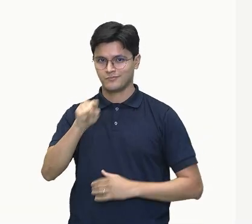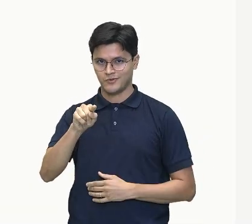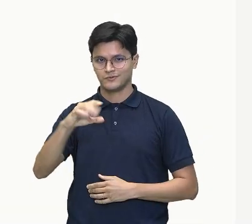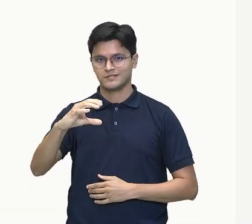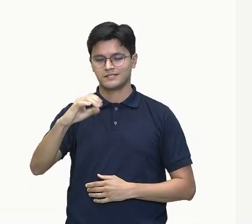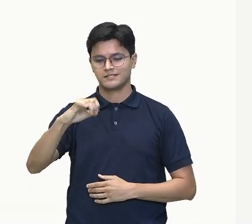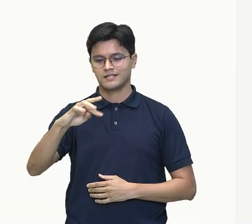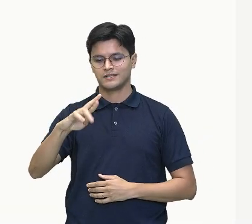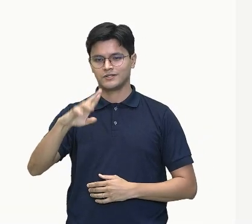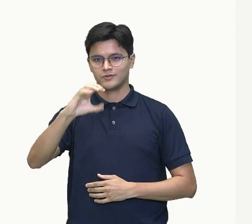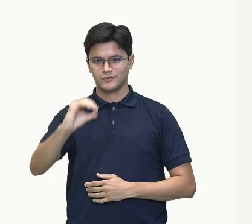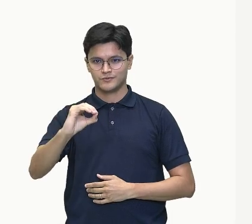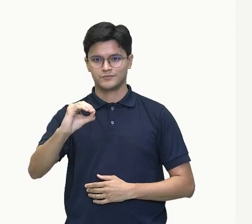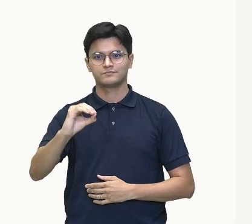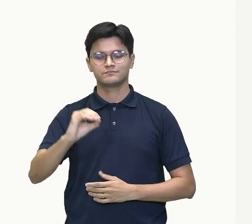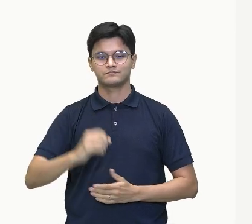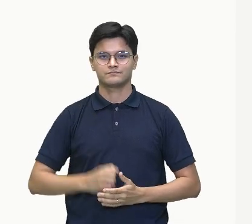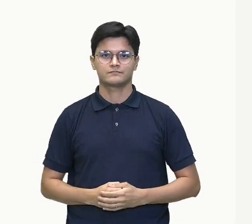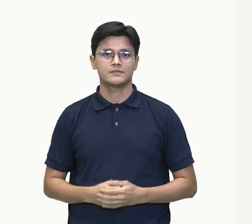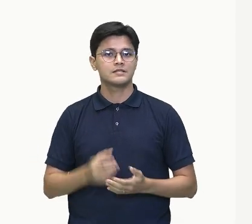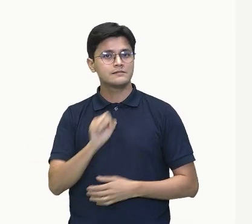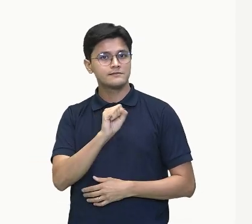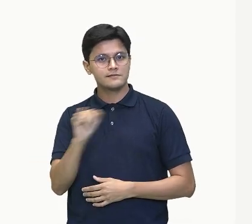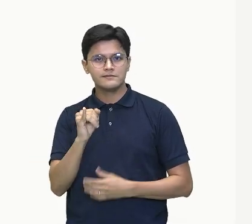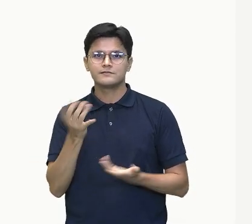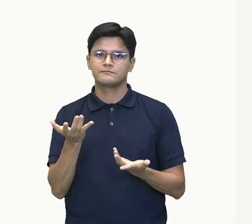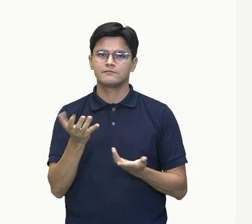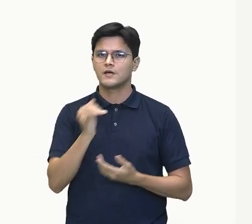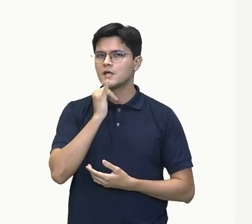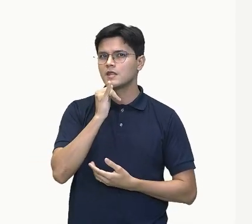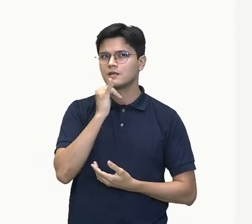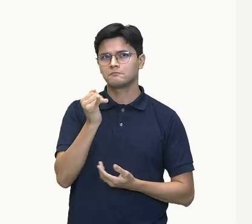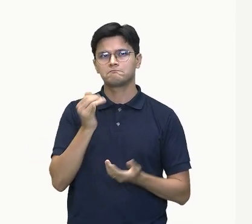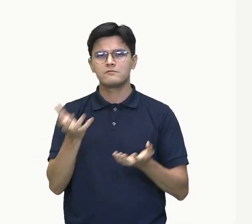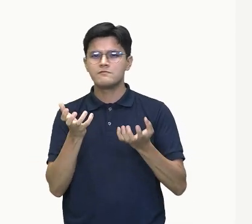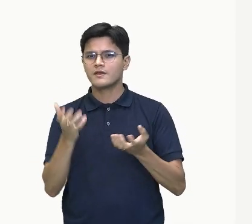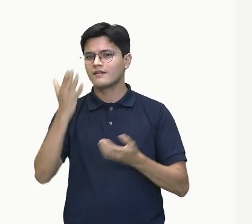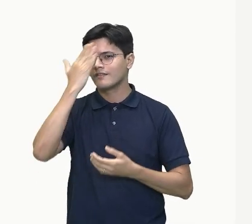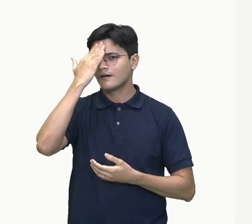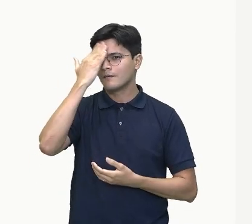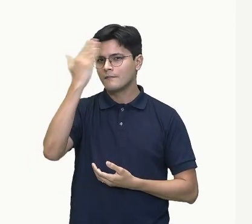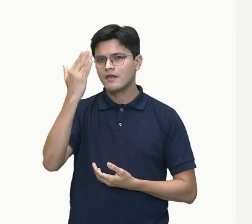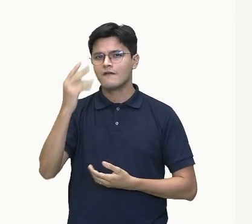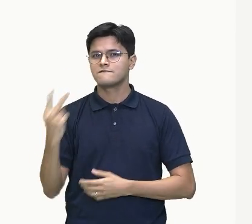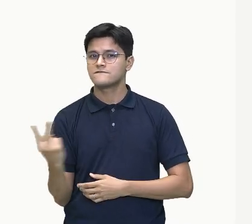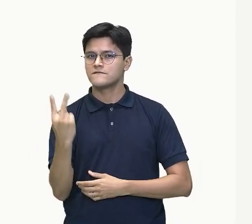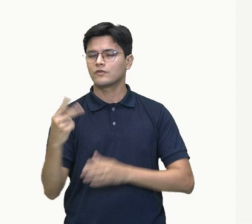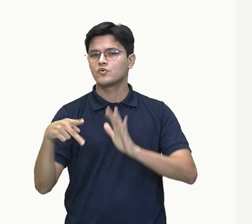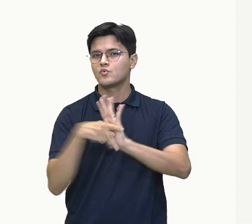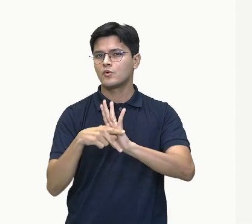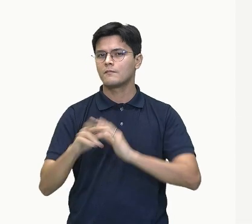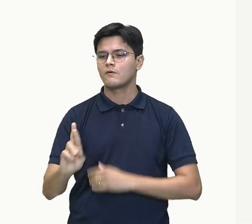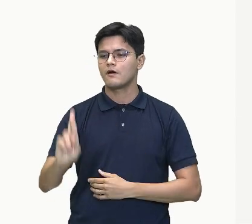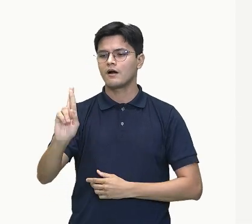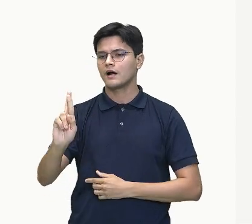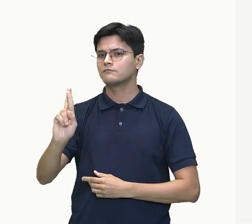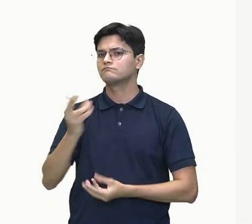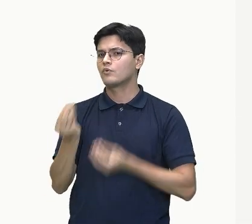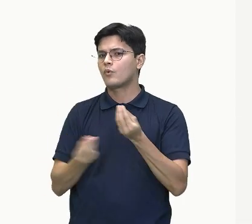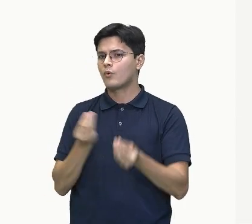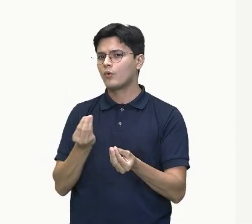então, olhar para essa informação aqui, né? Se fosse sobre o raio, ó. Lembra que o raio ele é elevado ao quadrado,